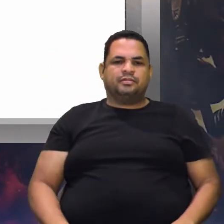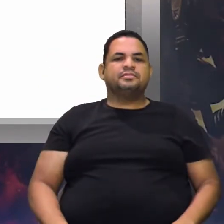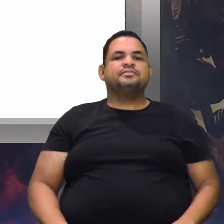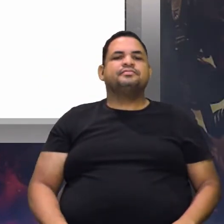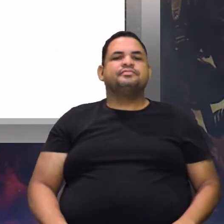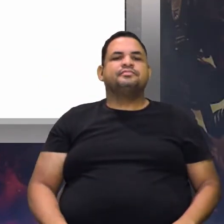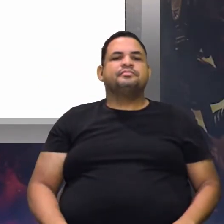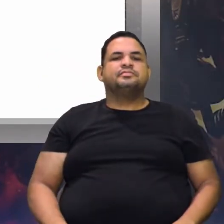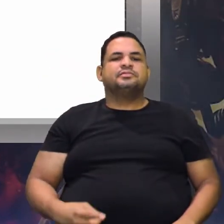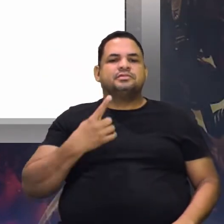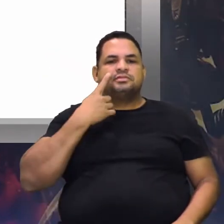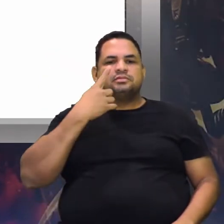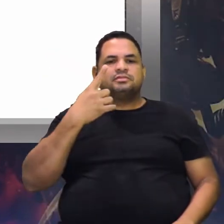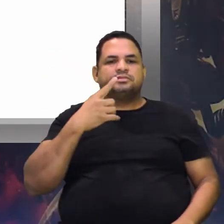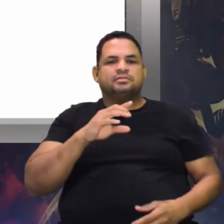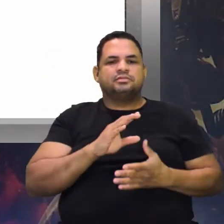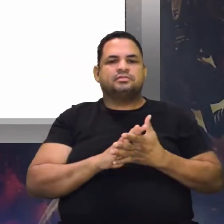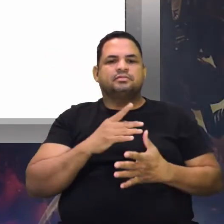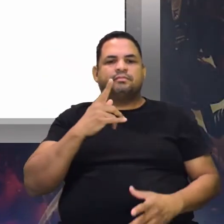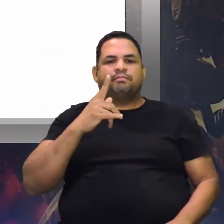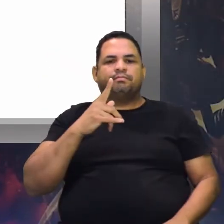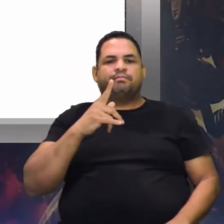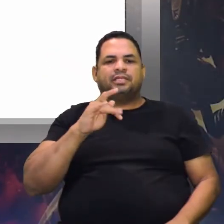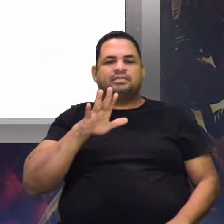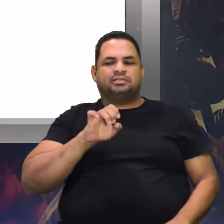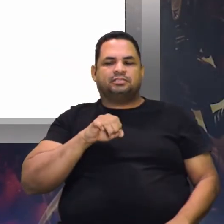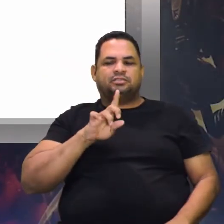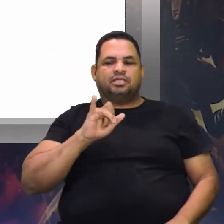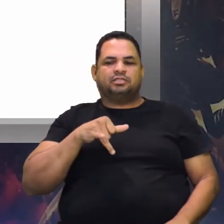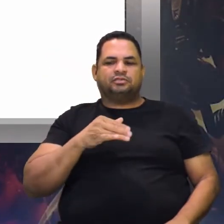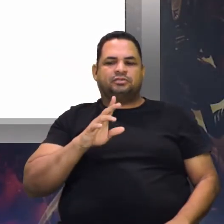Assistiram aquele filme Percy Jackson?